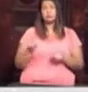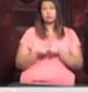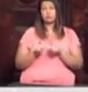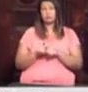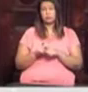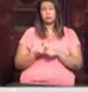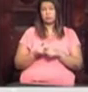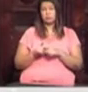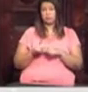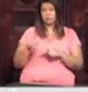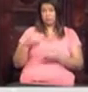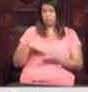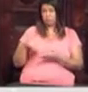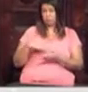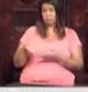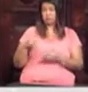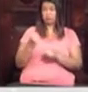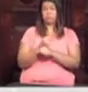Pezão.